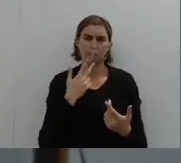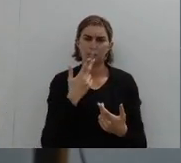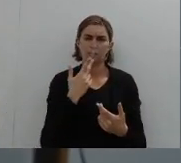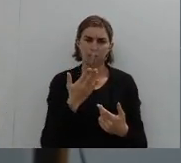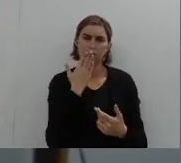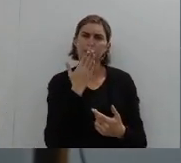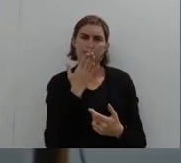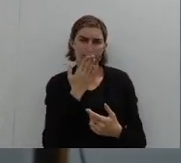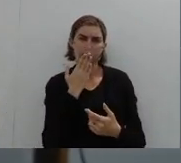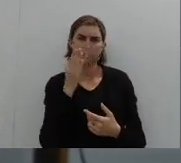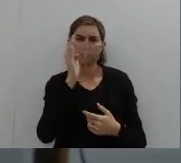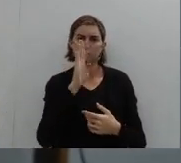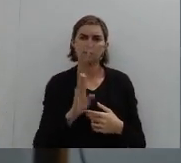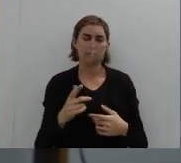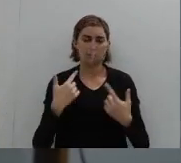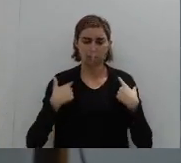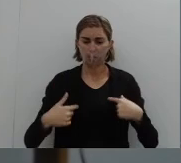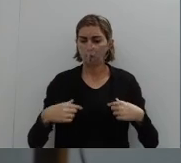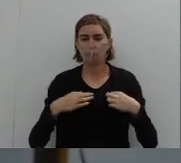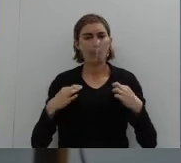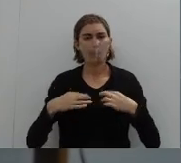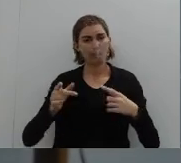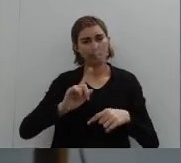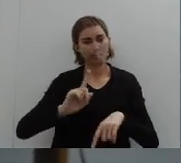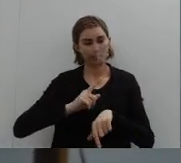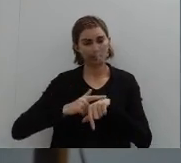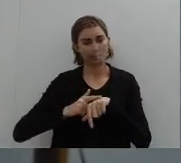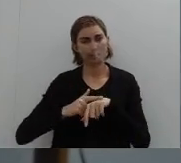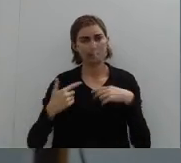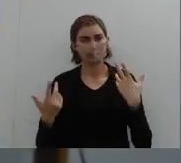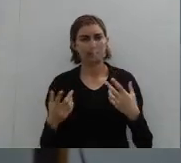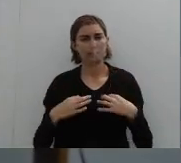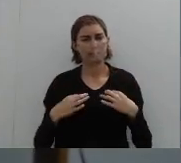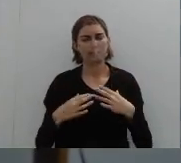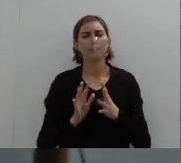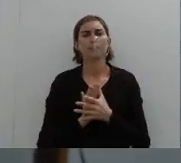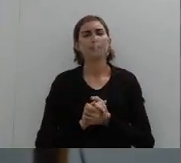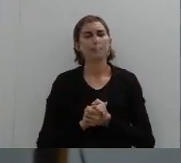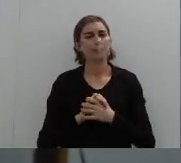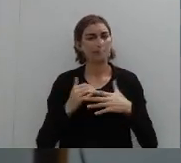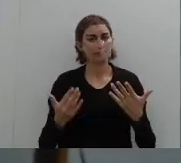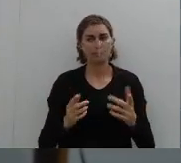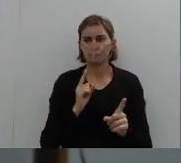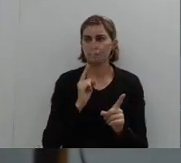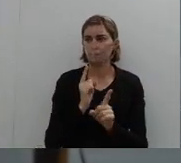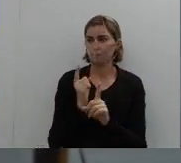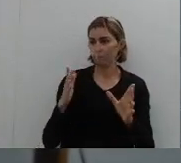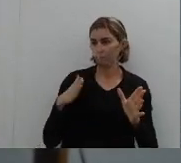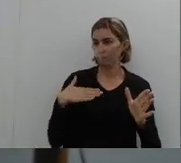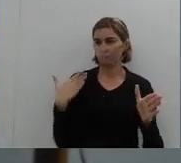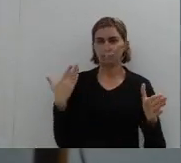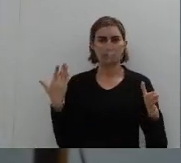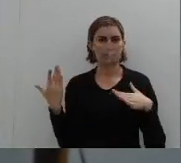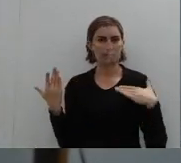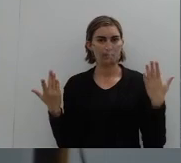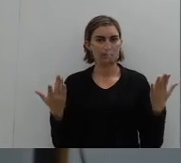dos indígenas brasileiros, muitos não vestiam roupas, né? Então, eles se depararam e se espantaram